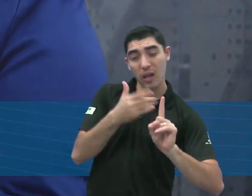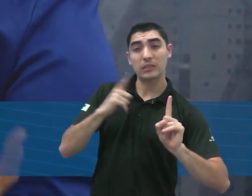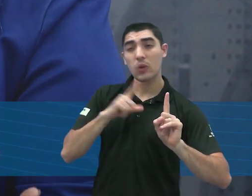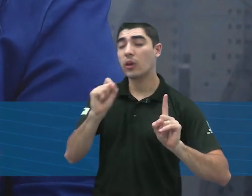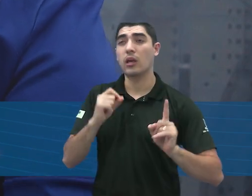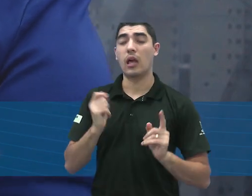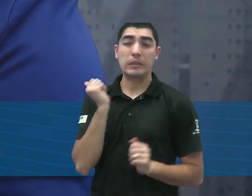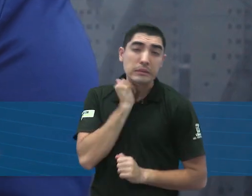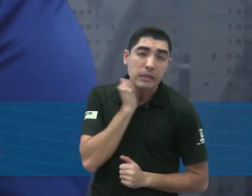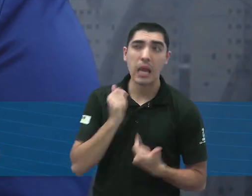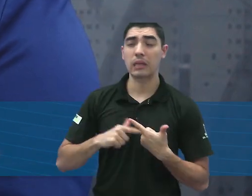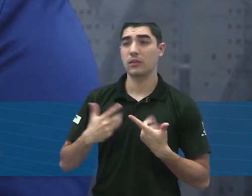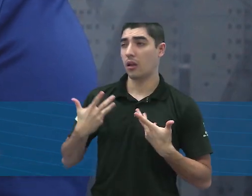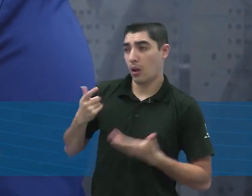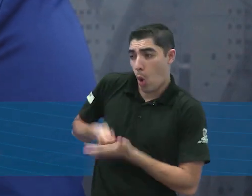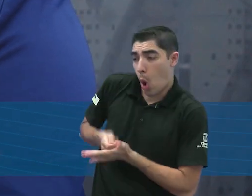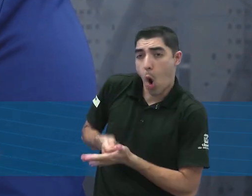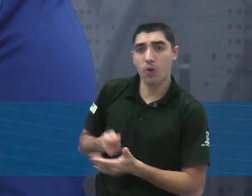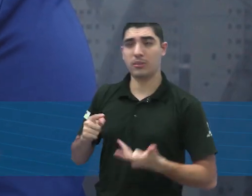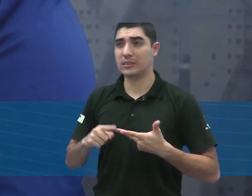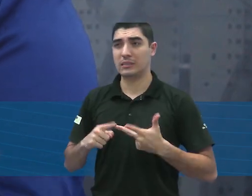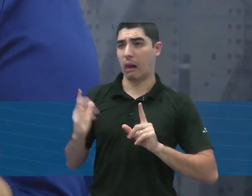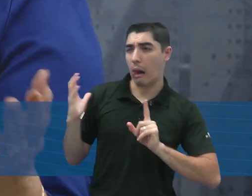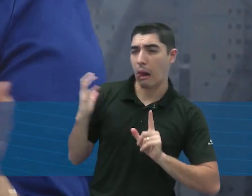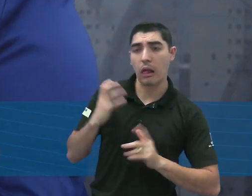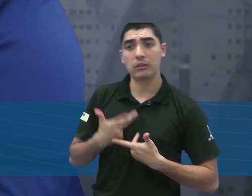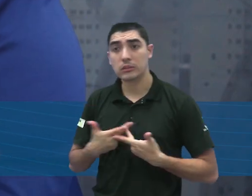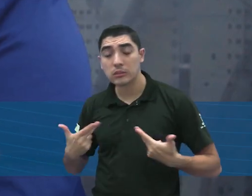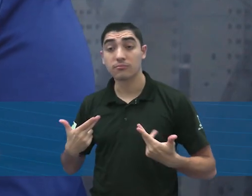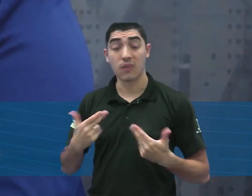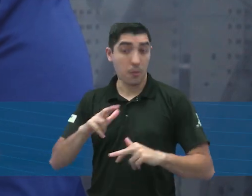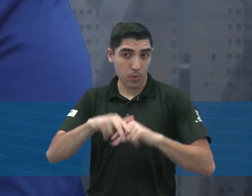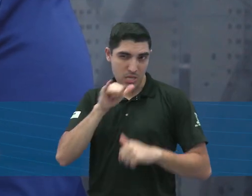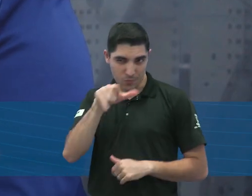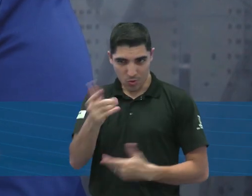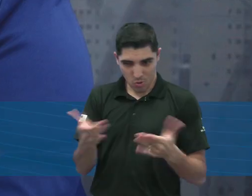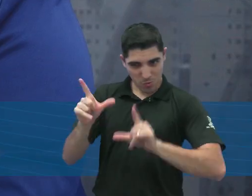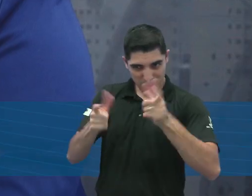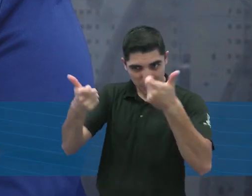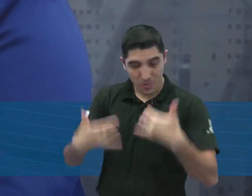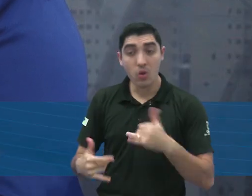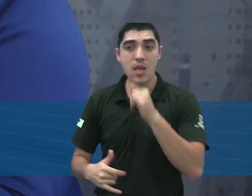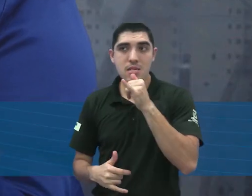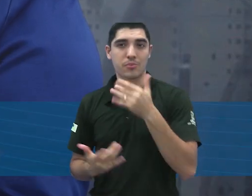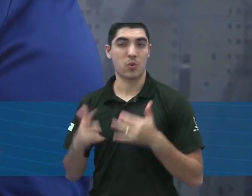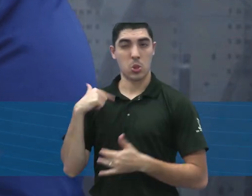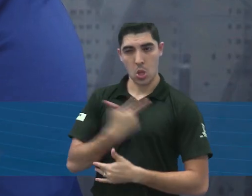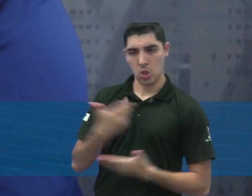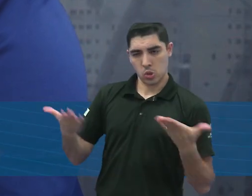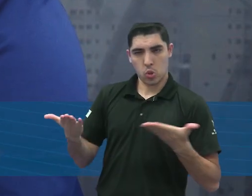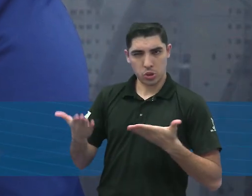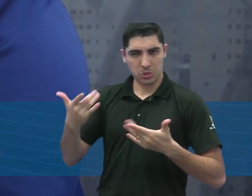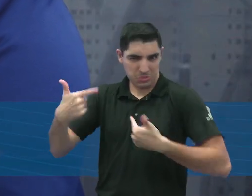trabalho, estresse no trabalho, no sentido de carga, né, excessiva. Você abriu o programa hoje falando, né, que nós ficamos em torno